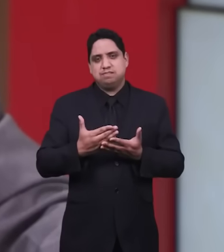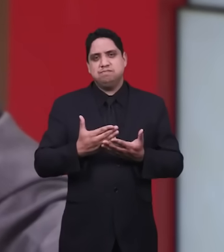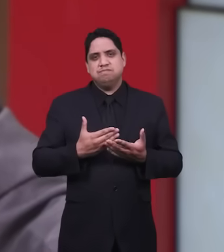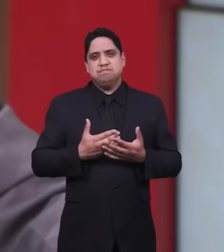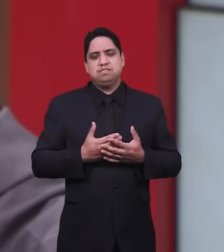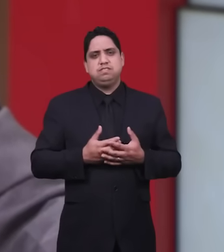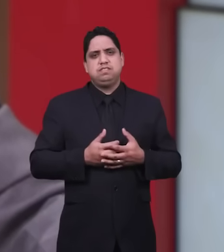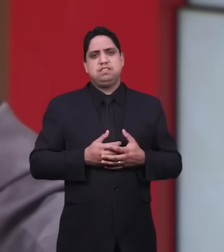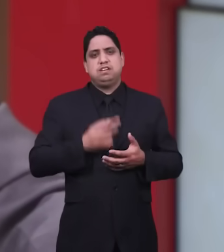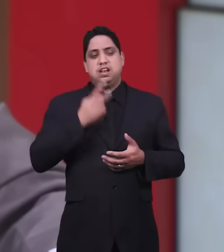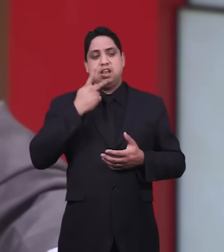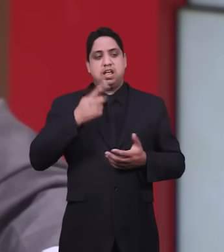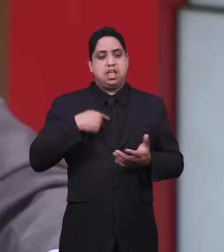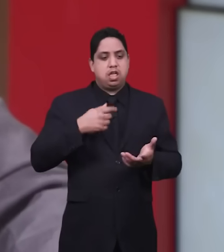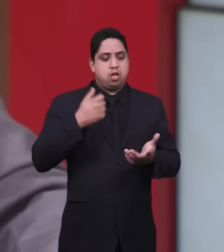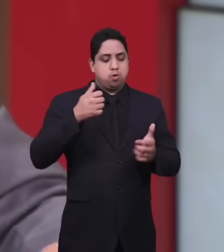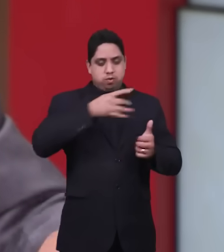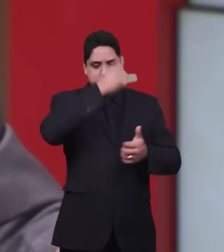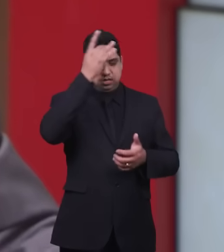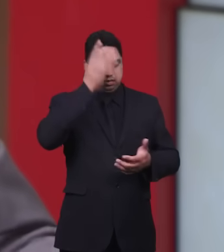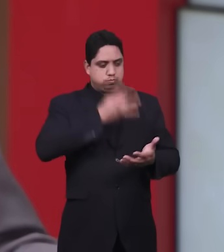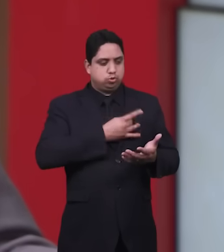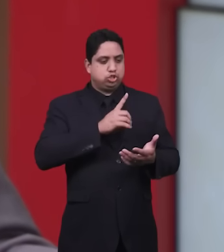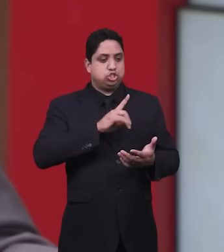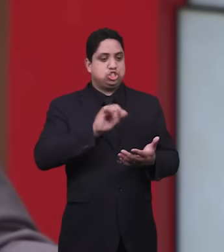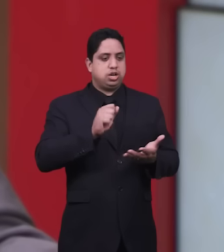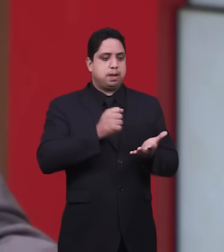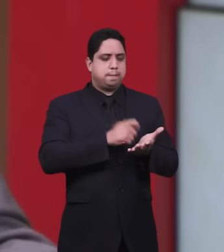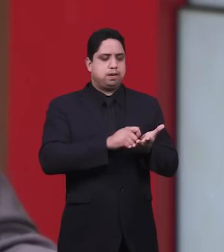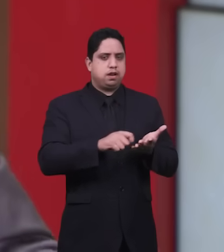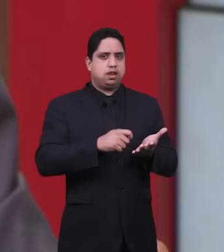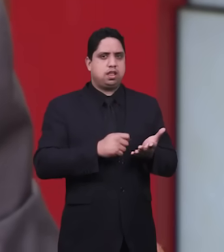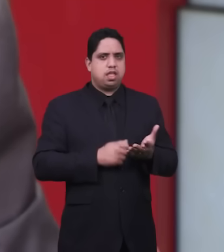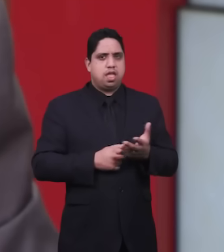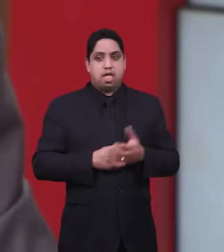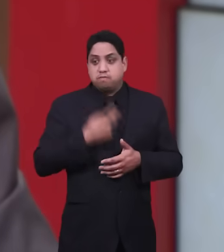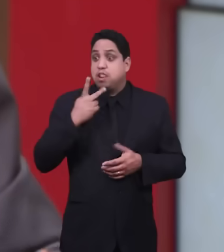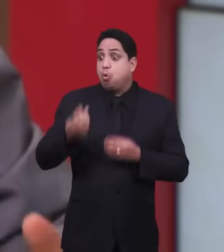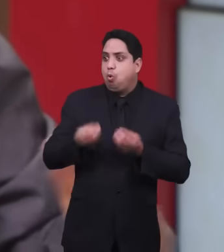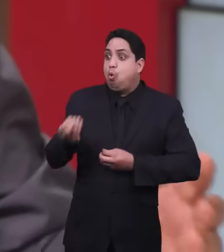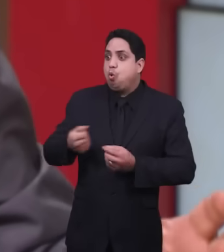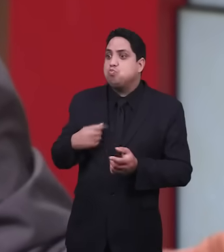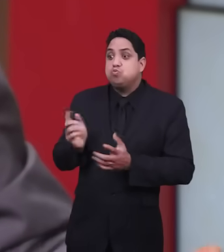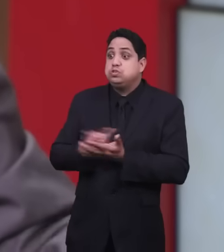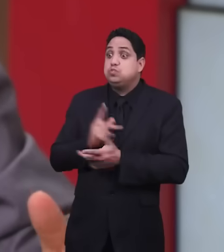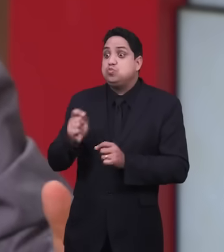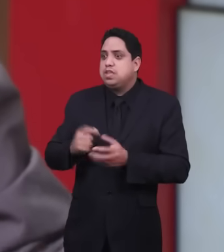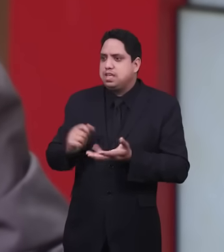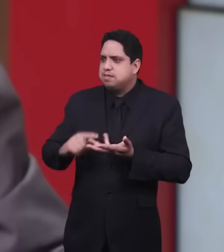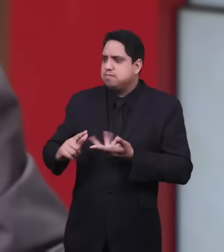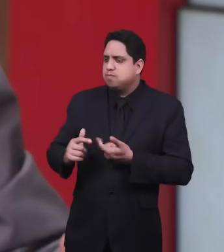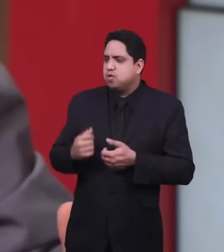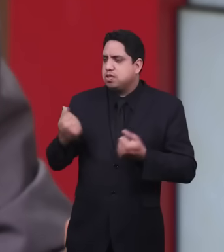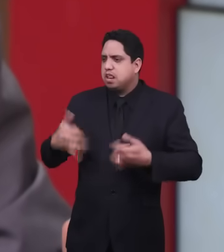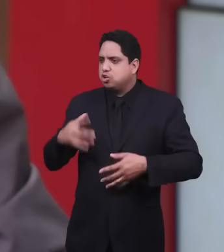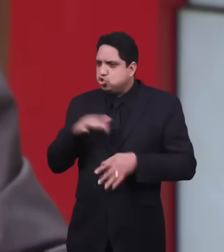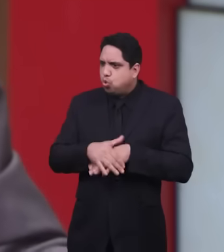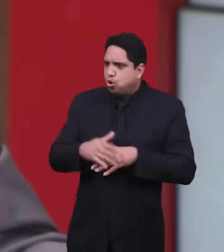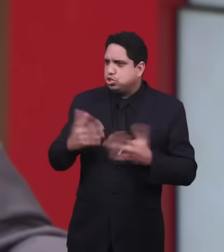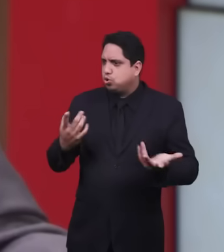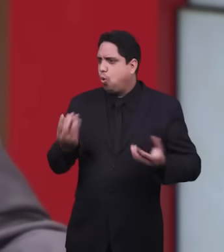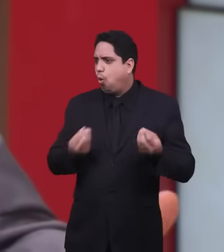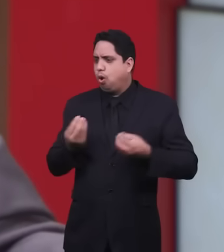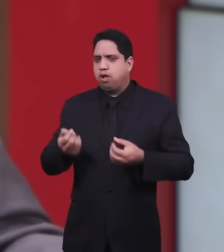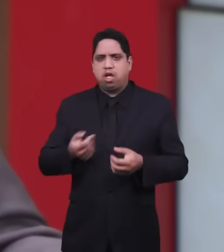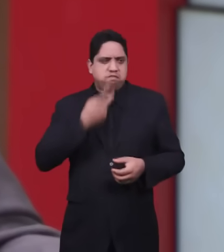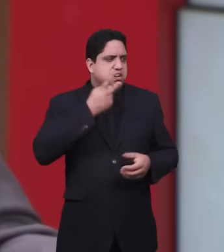Ele escreveu na Bíblia dele, eu fui batizado com o Espírito Santo. Aí eu fiquei curioso, mas como é que foi? O que aconteceu? Foi de noite, né? Eu